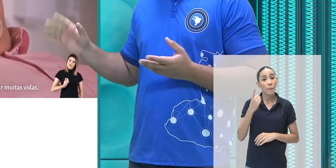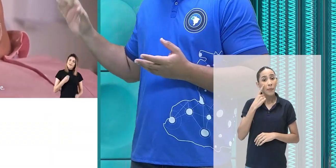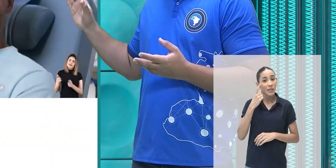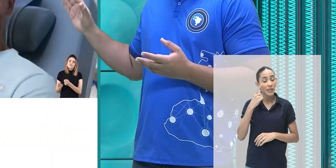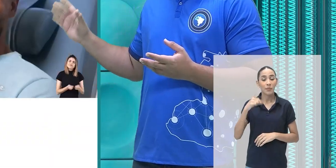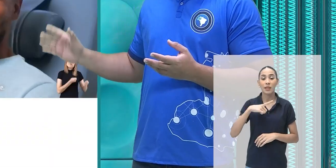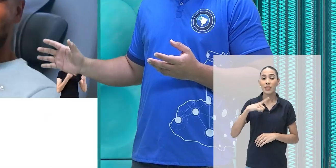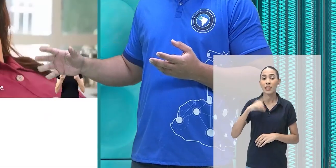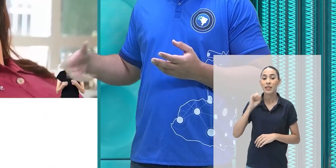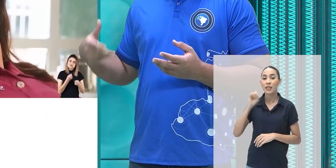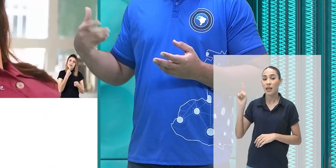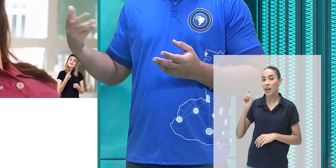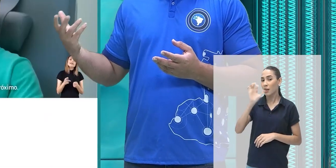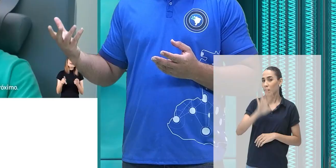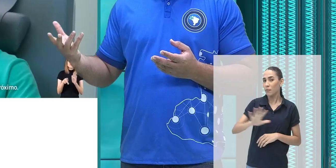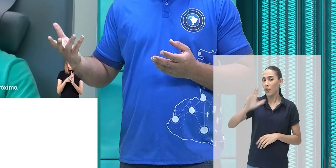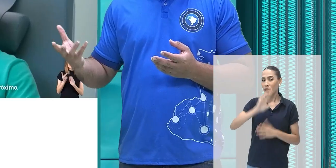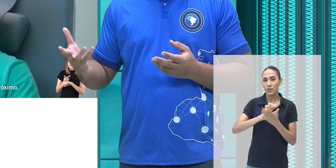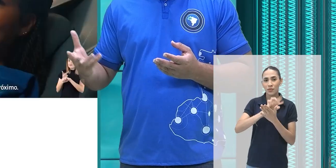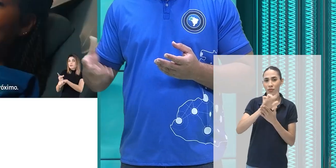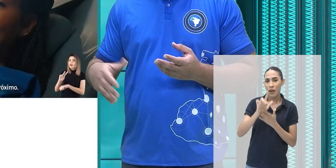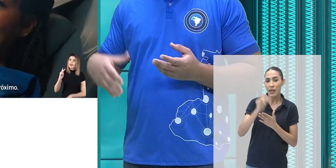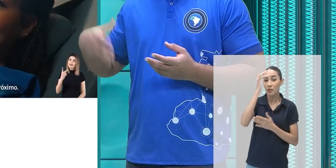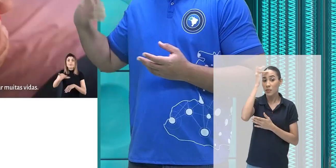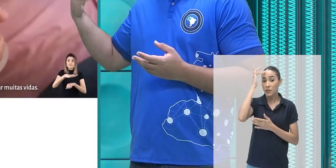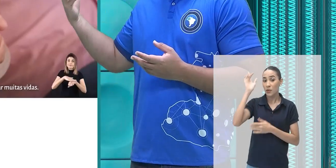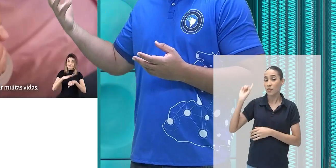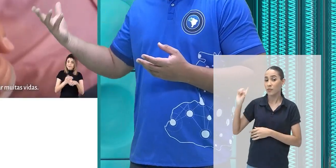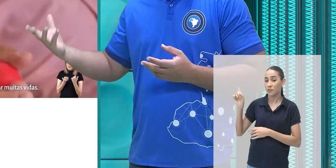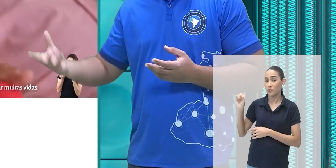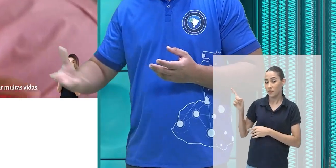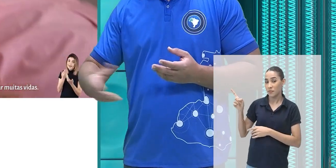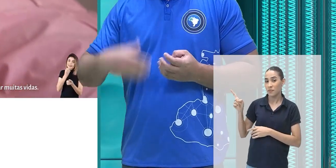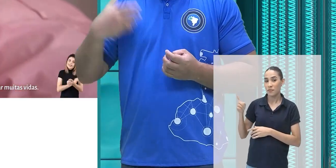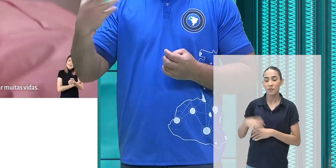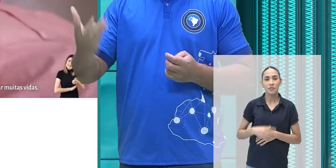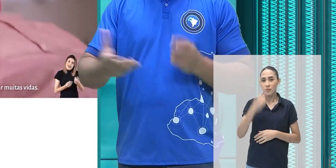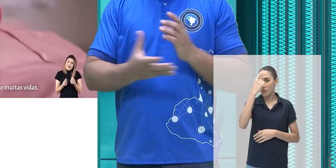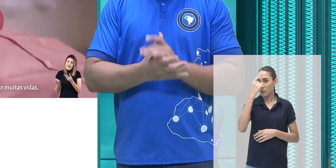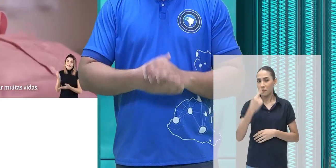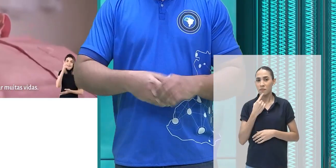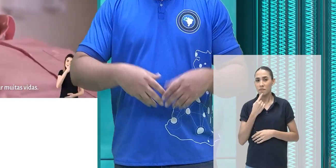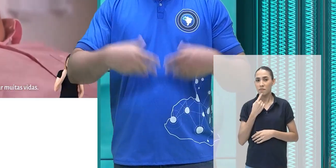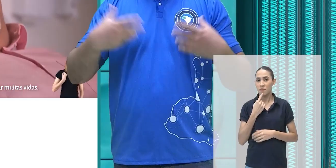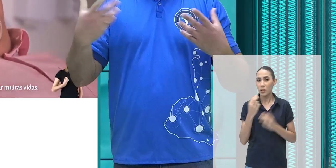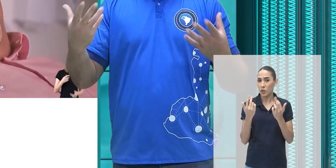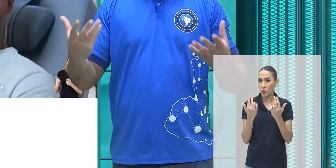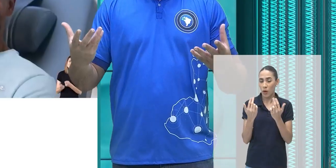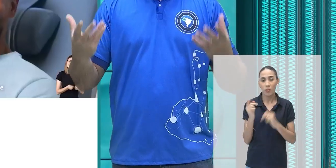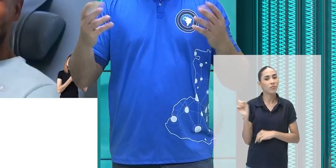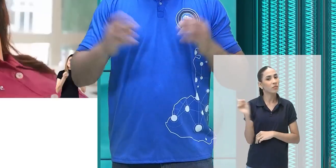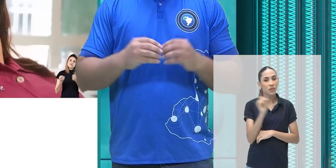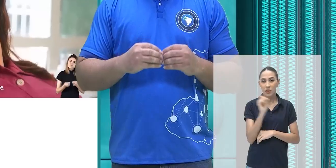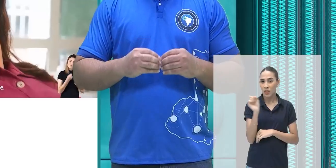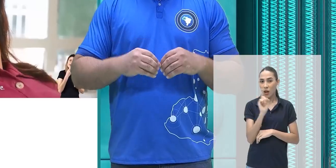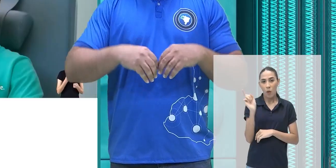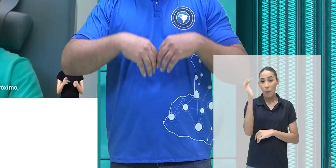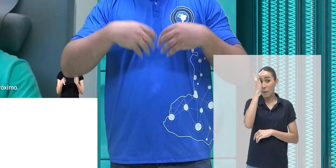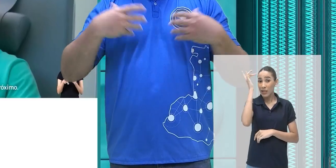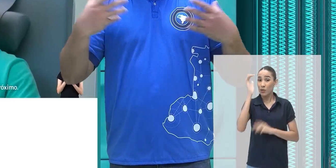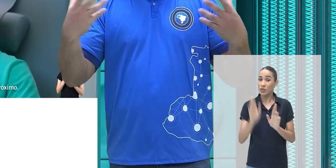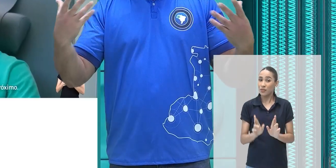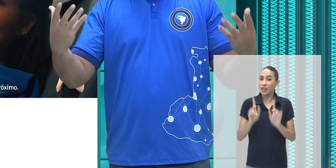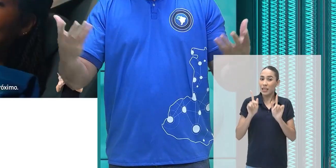nós temos a imagem de diversas pessoas, com o mesmo físico, biotipo, não, pessoas diferentes. Perceba